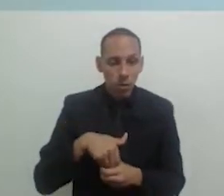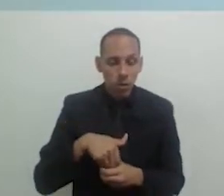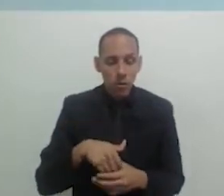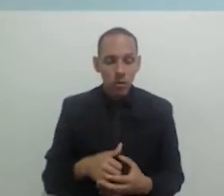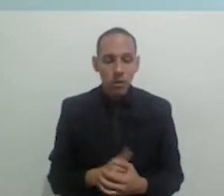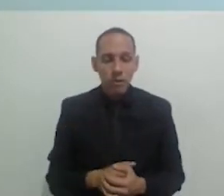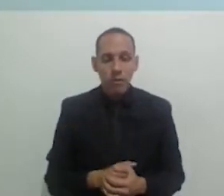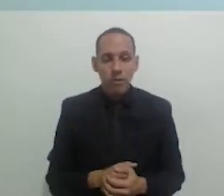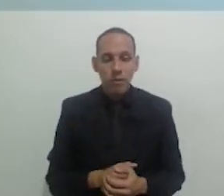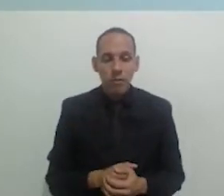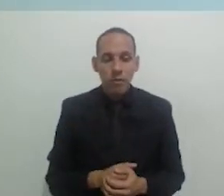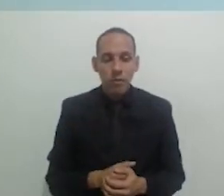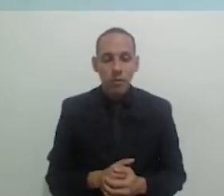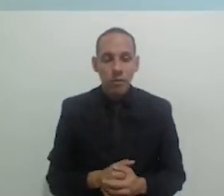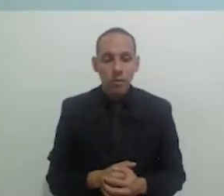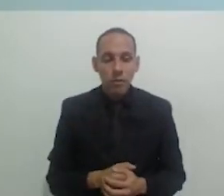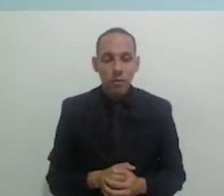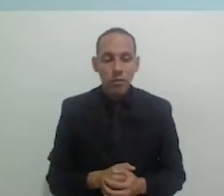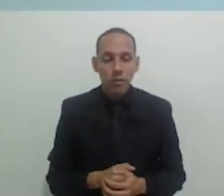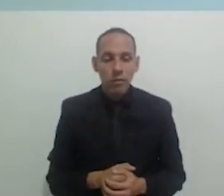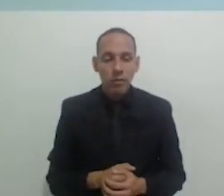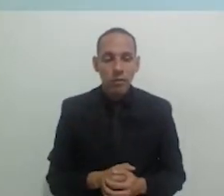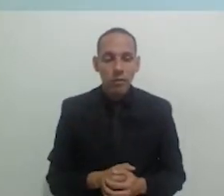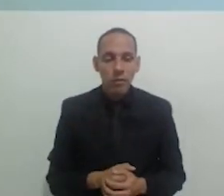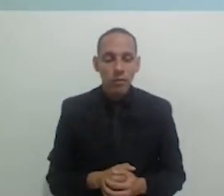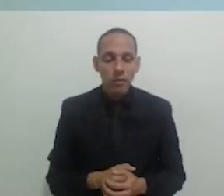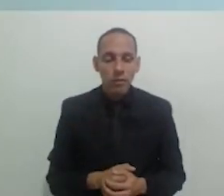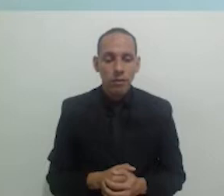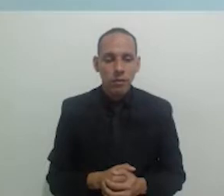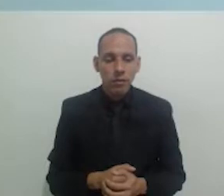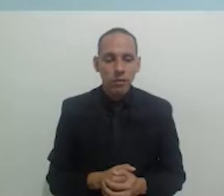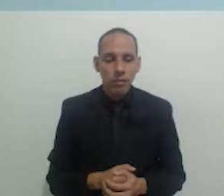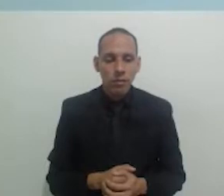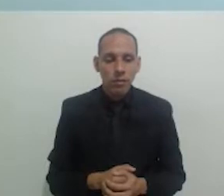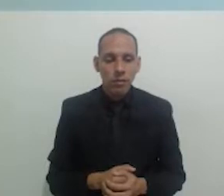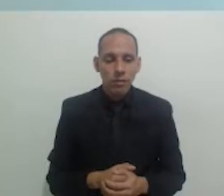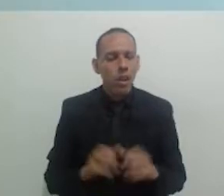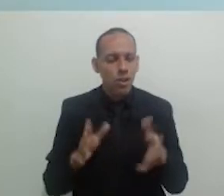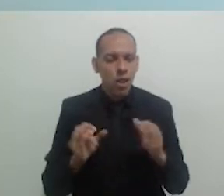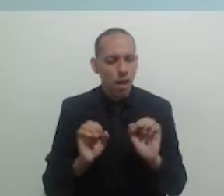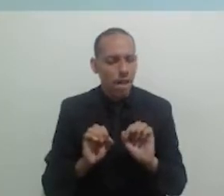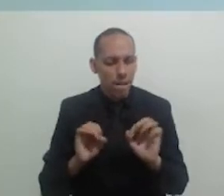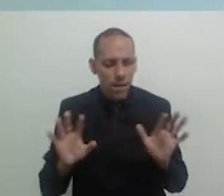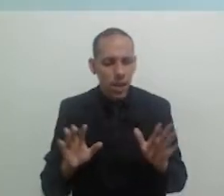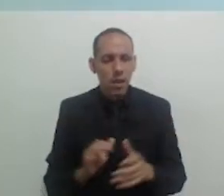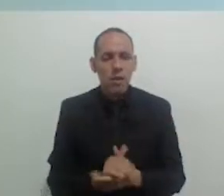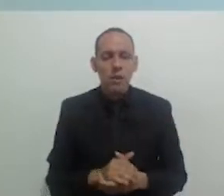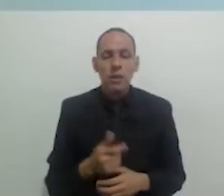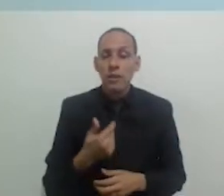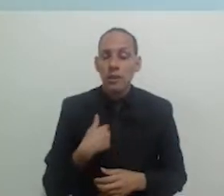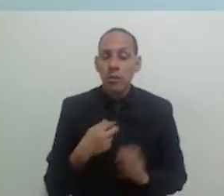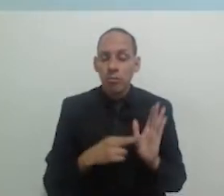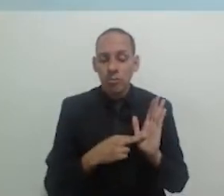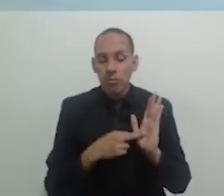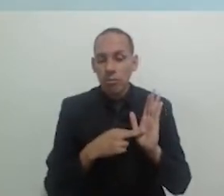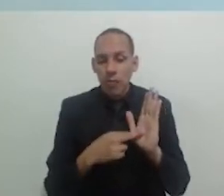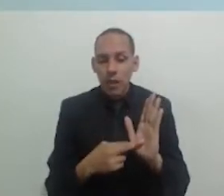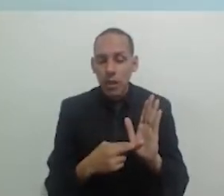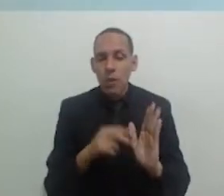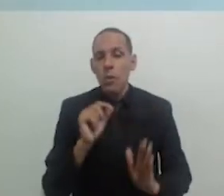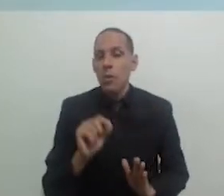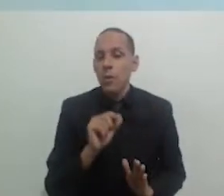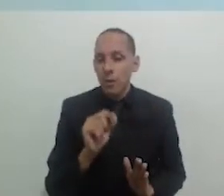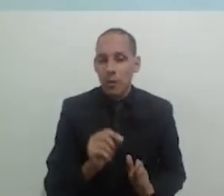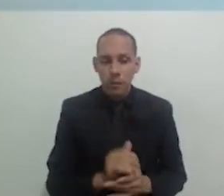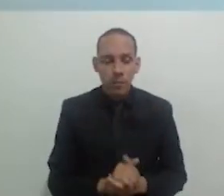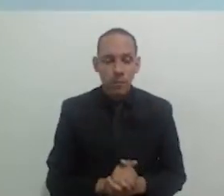quis, já está aí disponibilizado há algum tempo, eu faço referência, presidente, ao